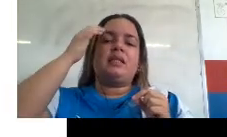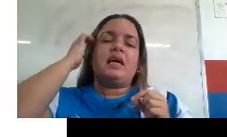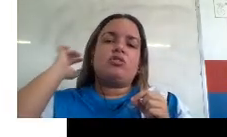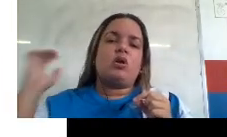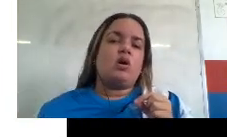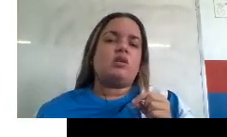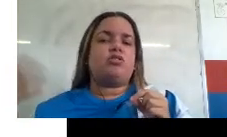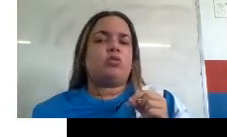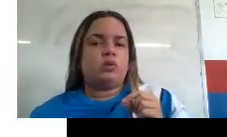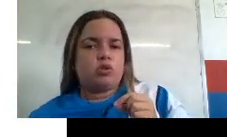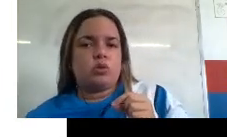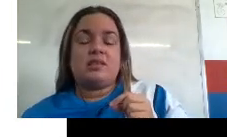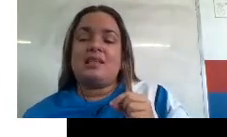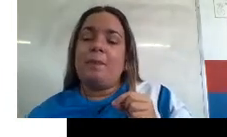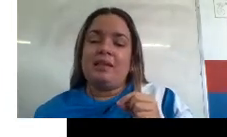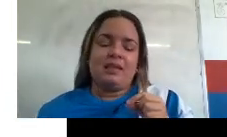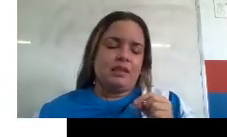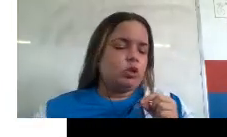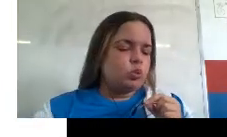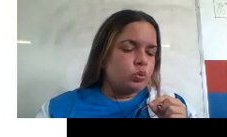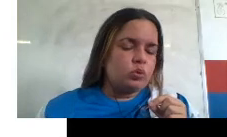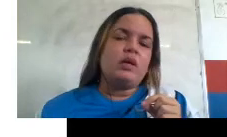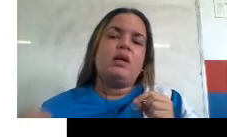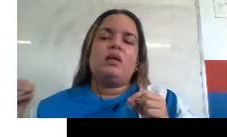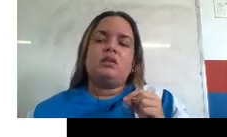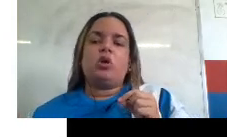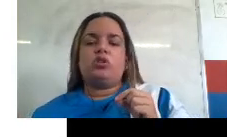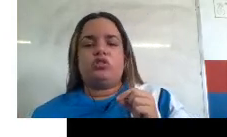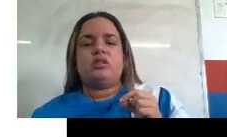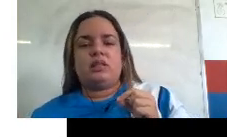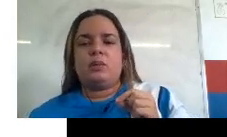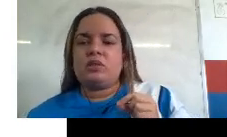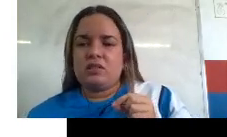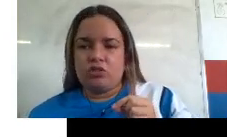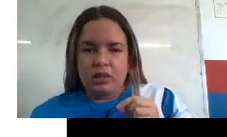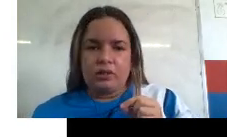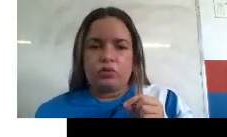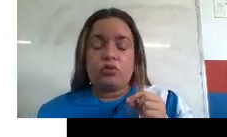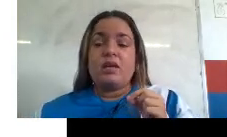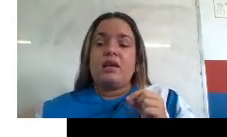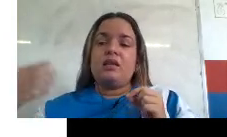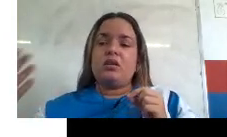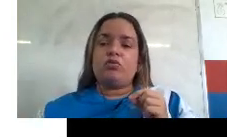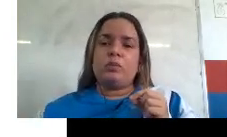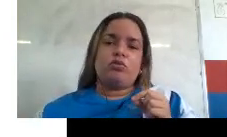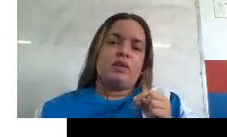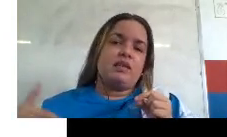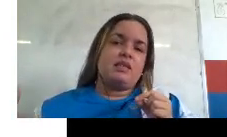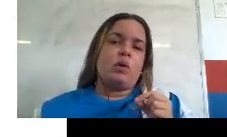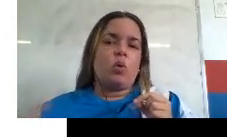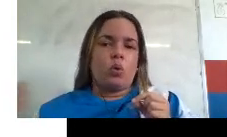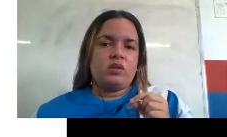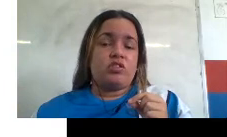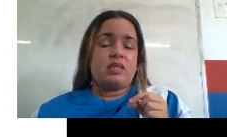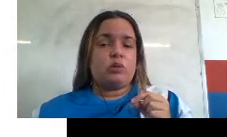independente das nossas condições, independente de tudo, nós temos esses direitos. E nós vamos ver